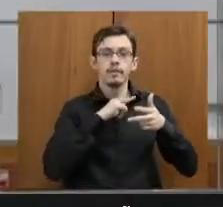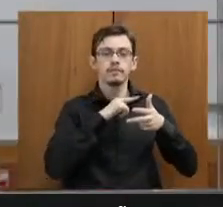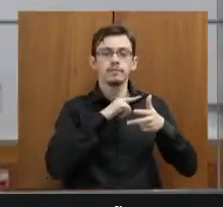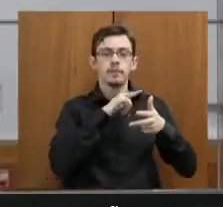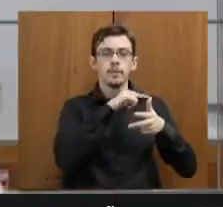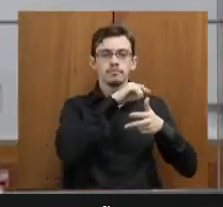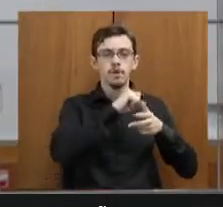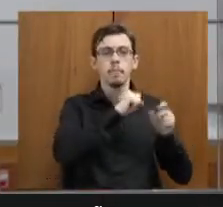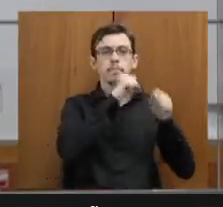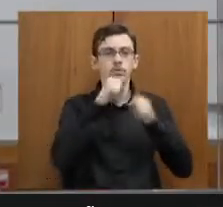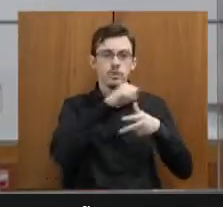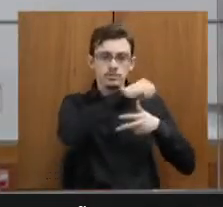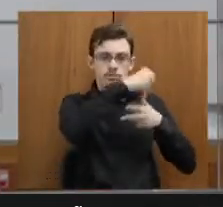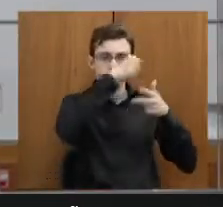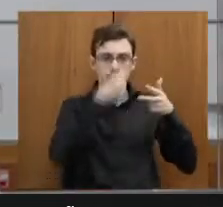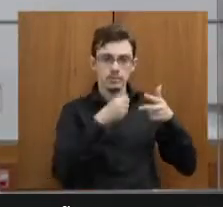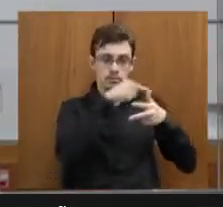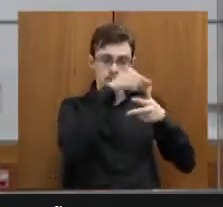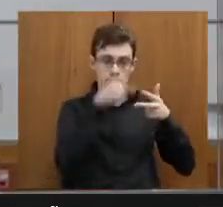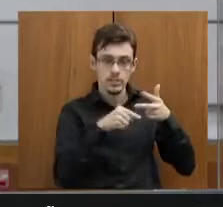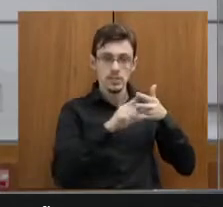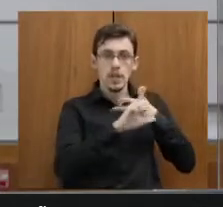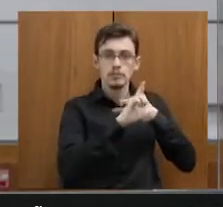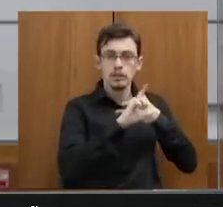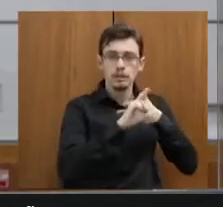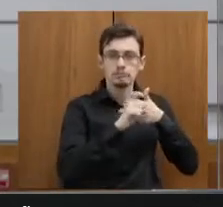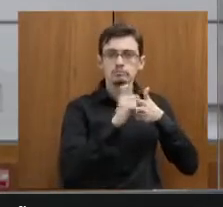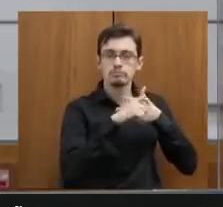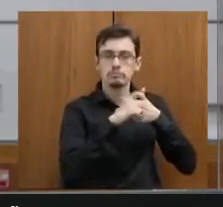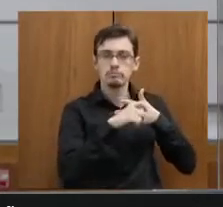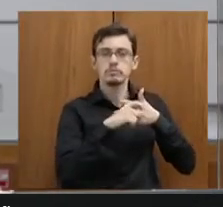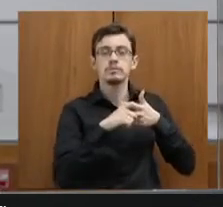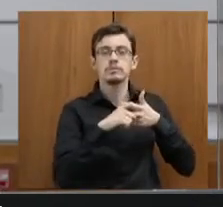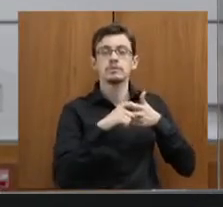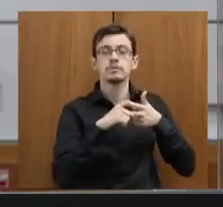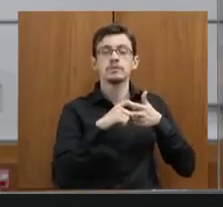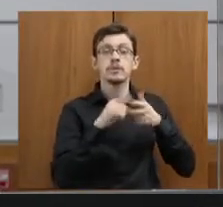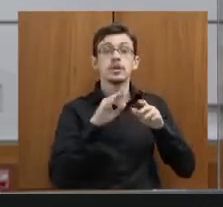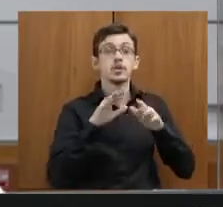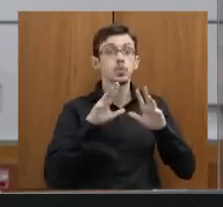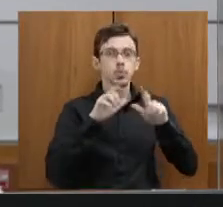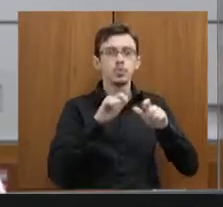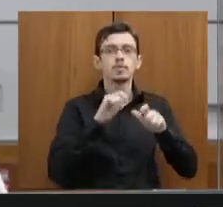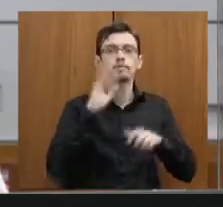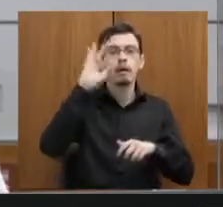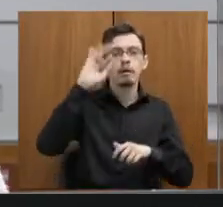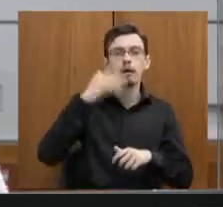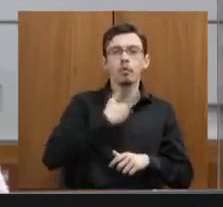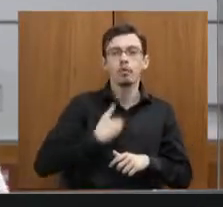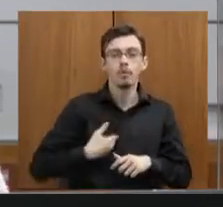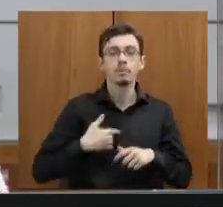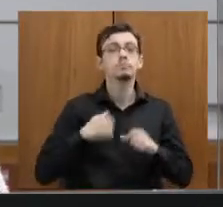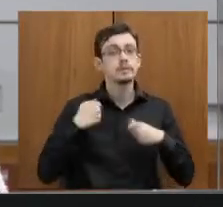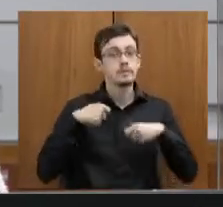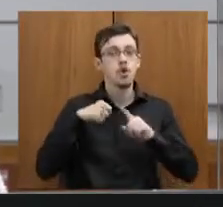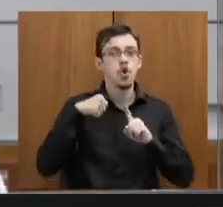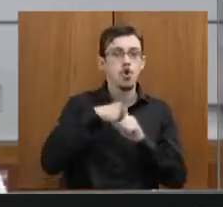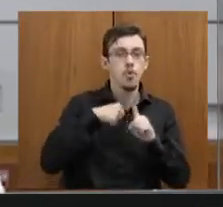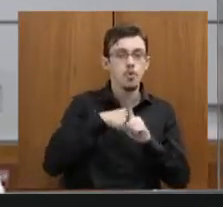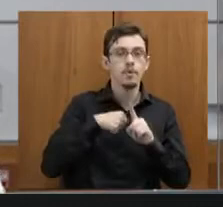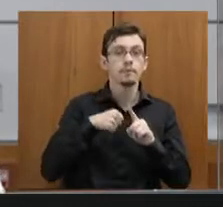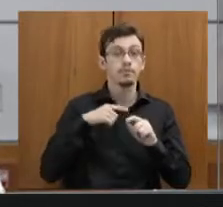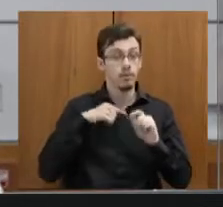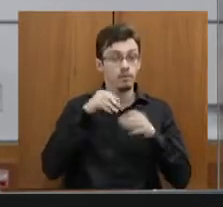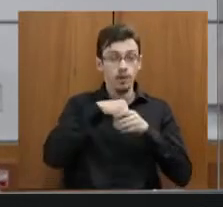é Estadual Federal Cadê essa capacitação isso também está colocado no plano Municipal de promoção